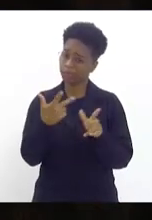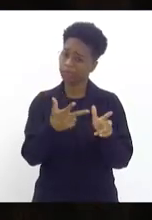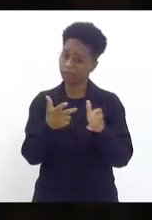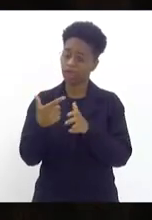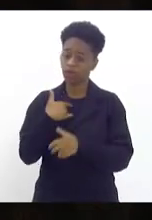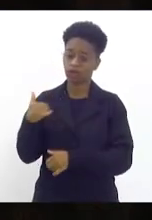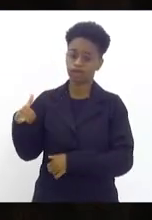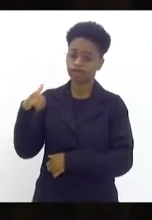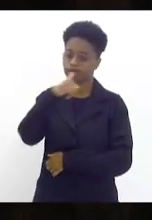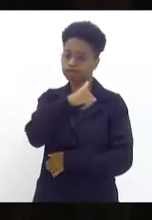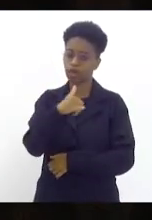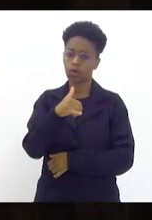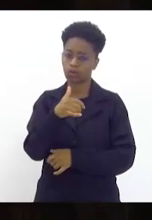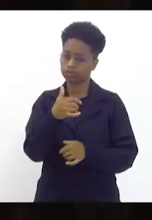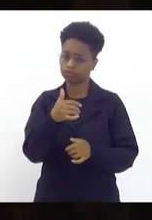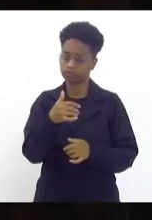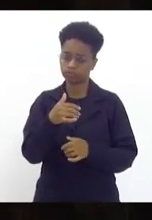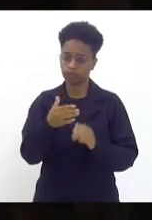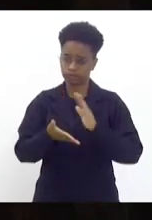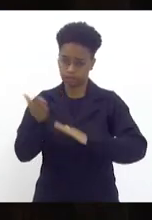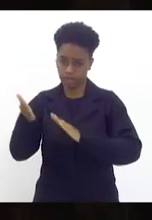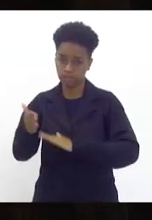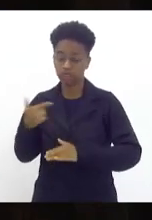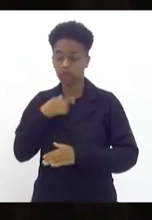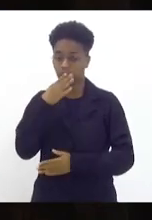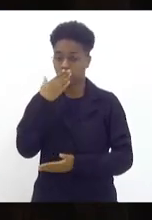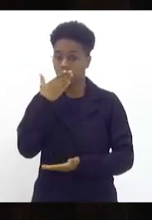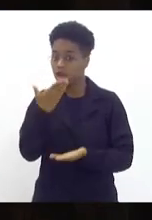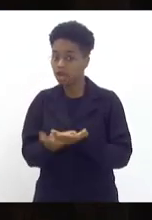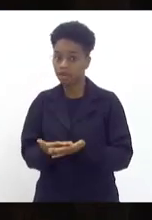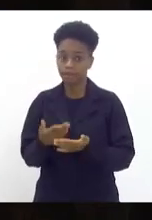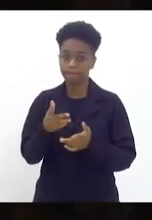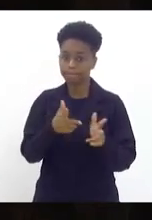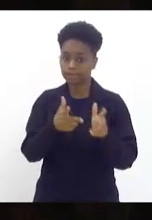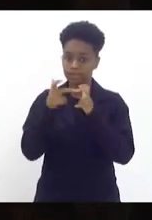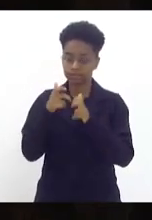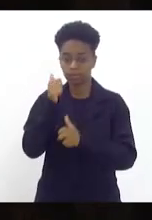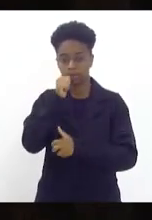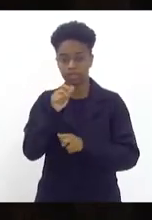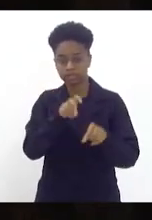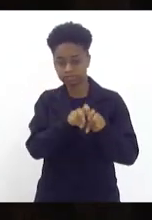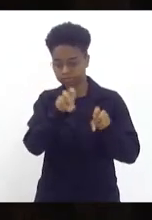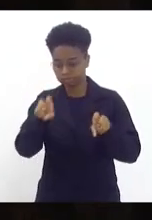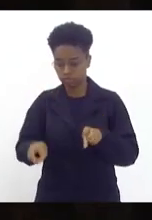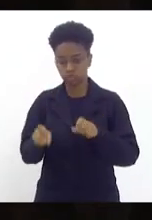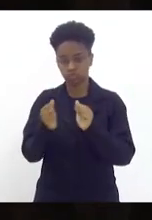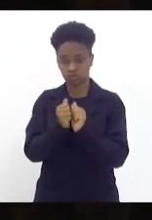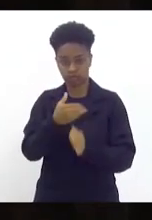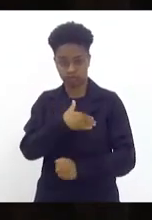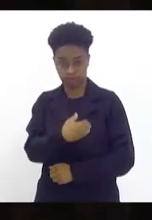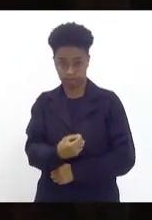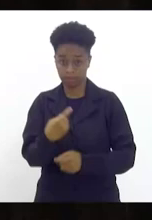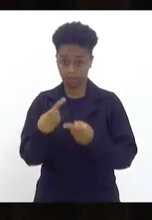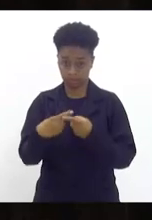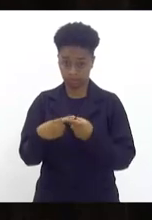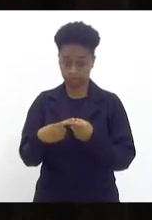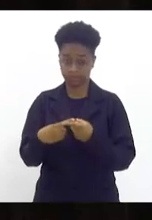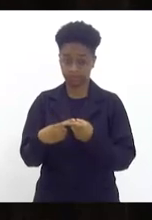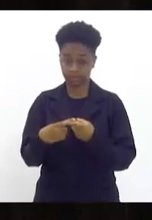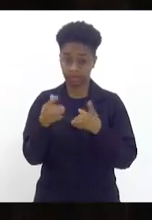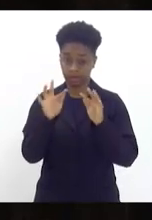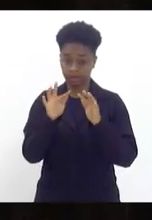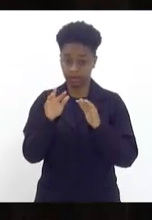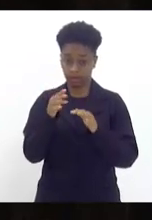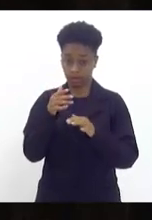Né? Eu fico impressionada de ver, até outro dia, elogiei uma senhora que sentou do meu lado com a filha. Porque os pais, eles